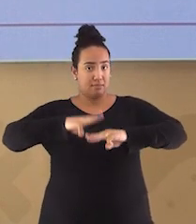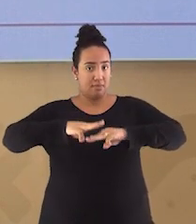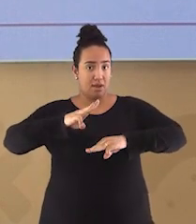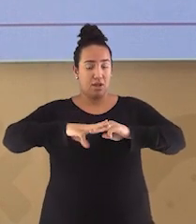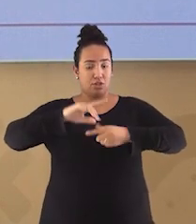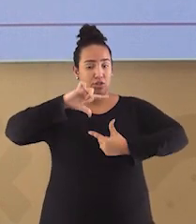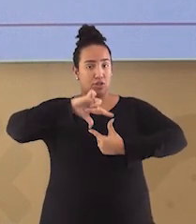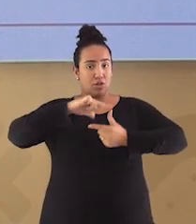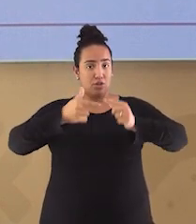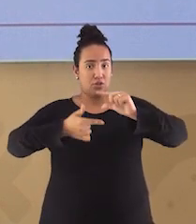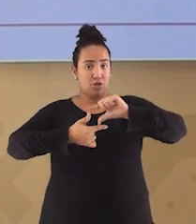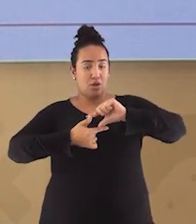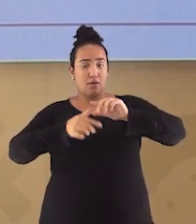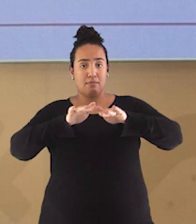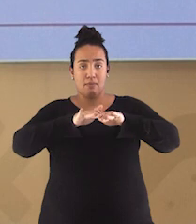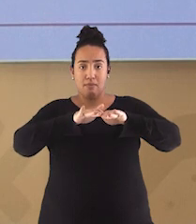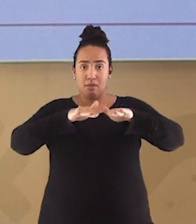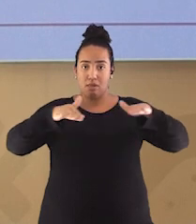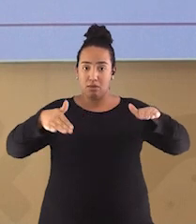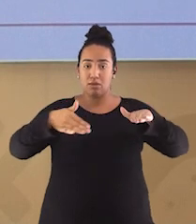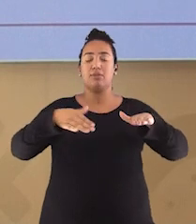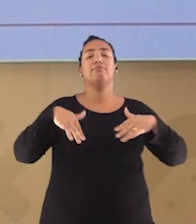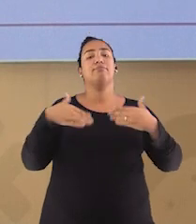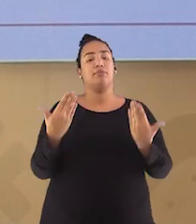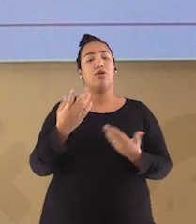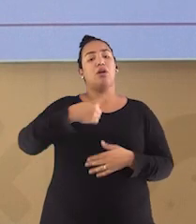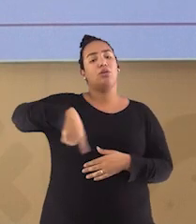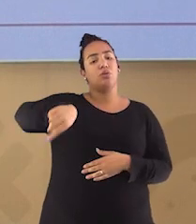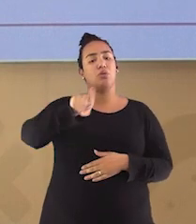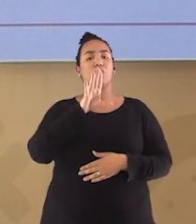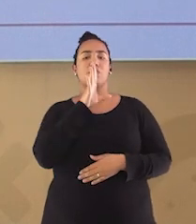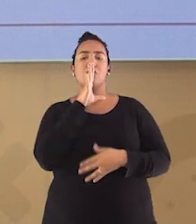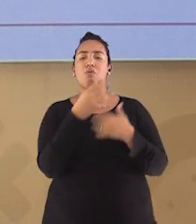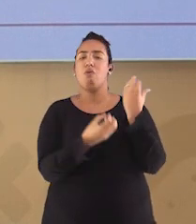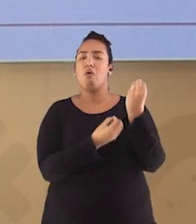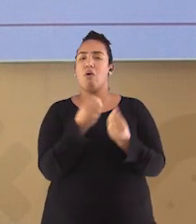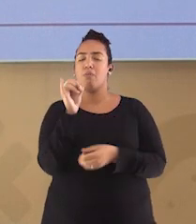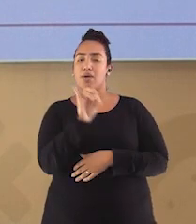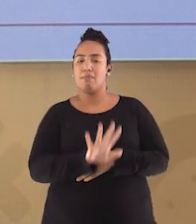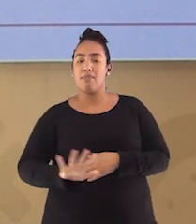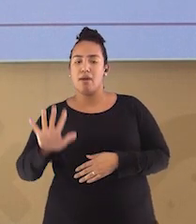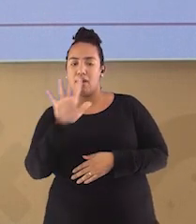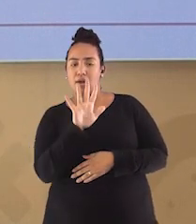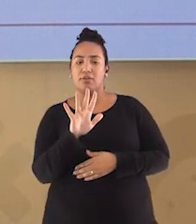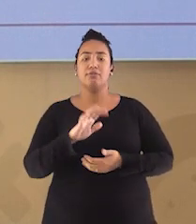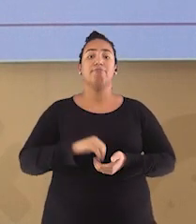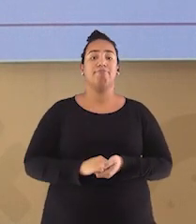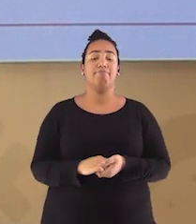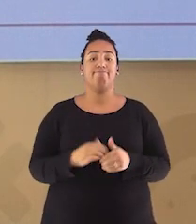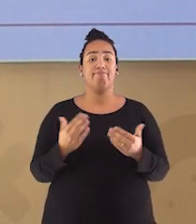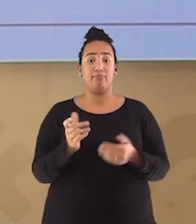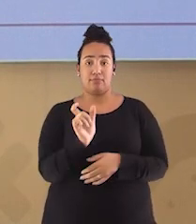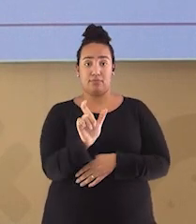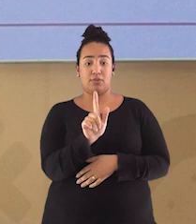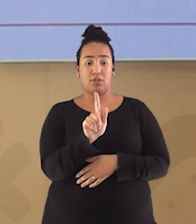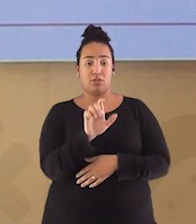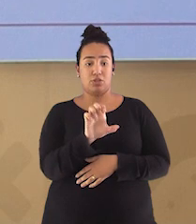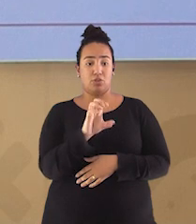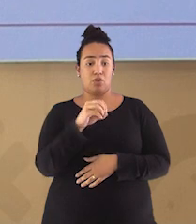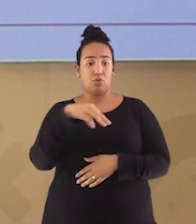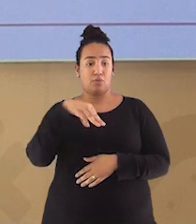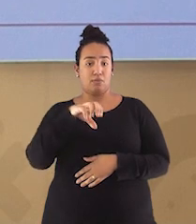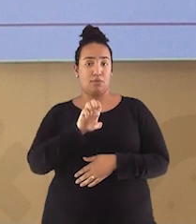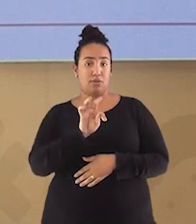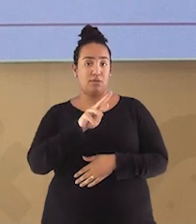da geometria plana conhecemos as naturezas das figuras geometria ela é uma palavra de origem grega